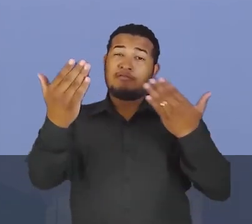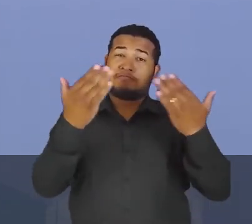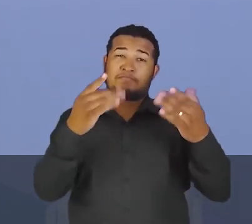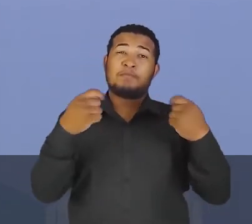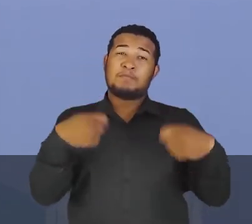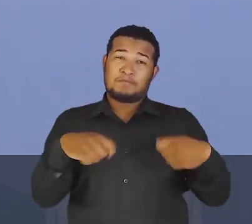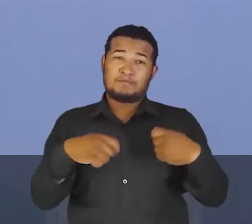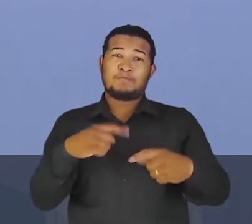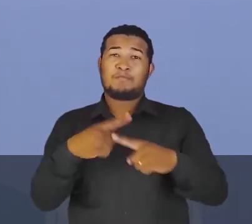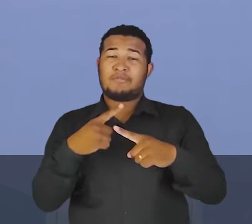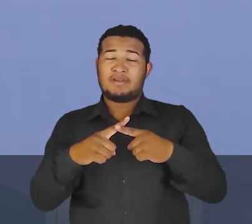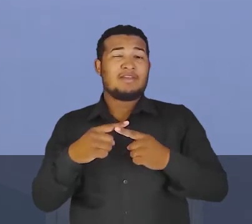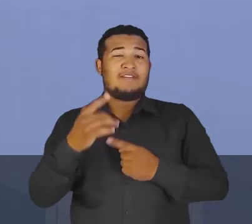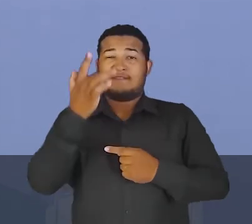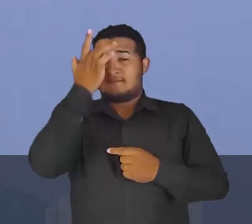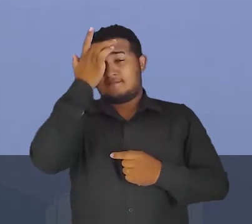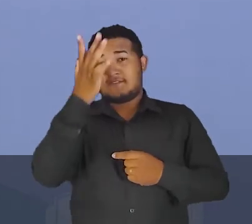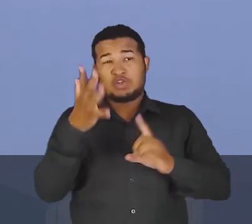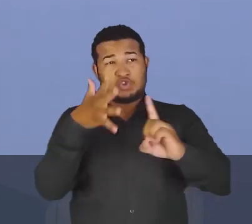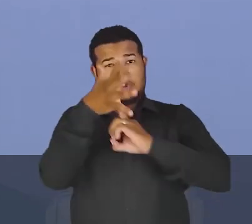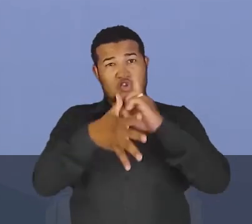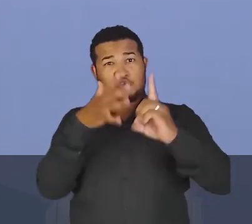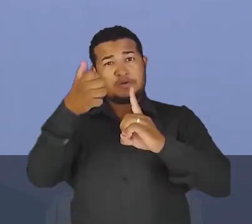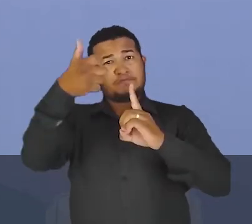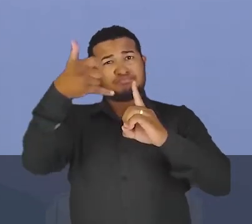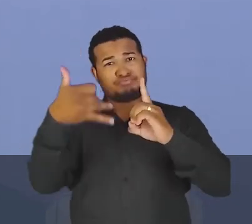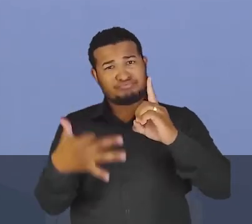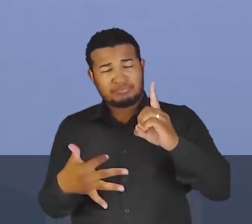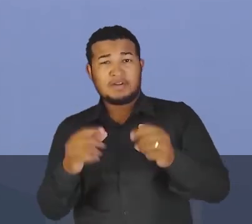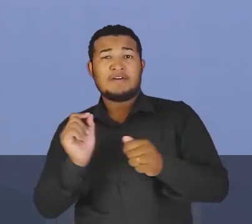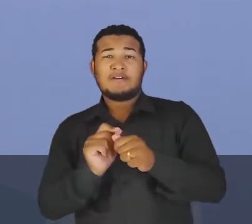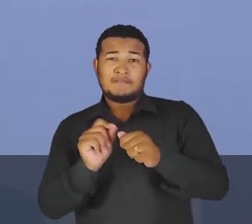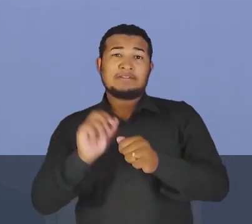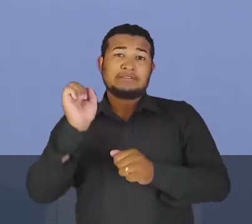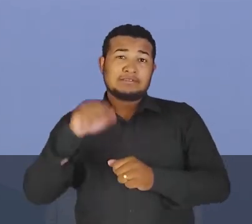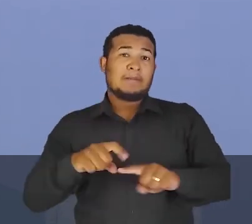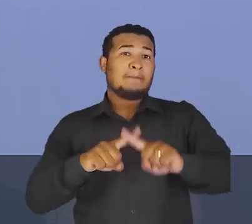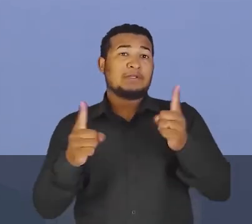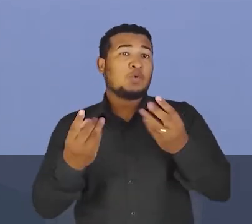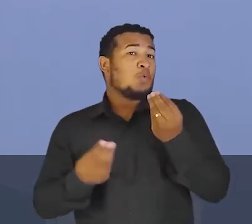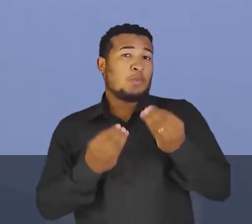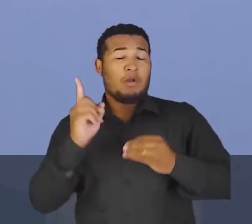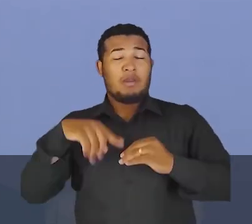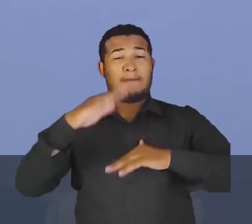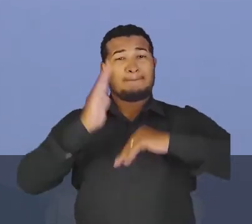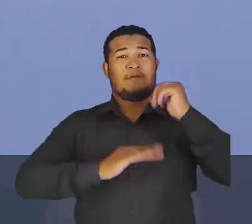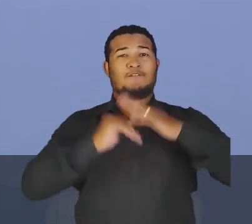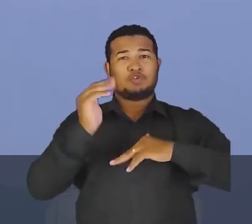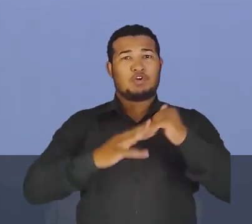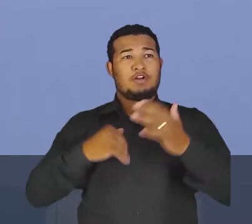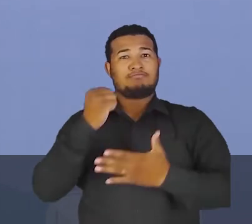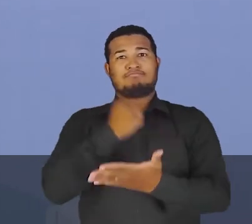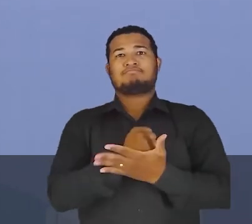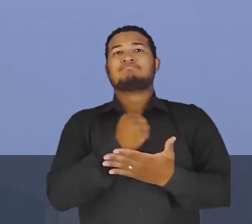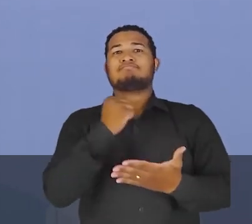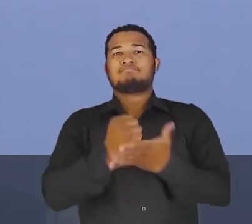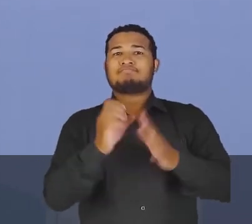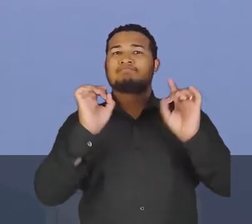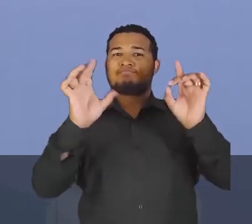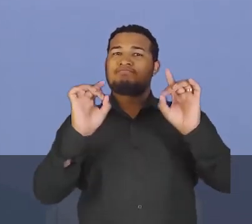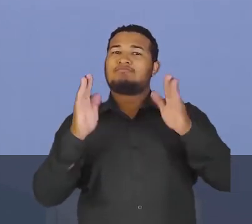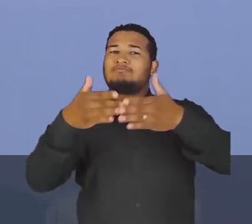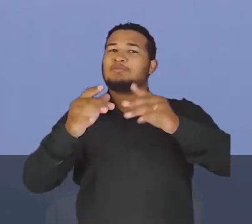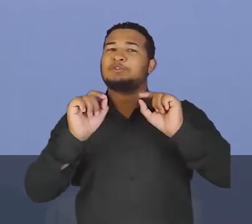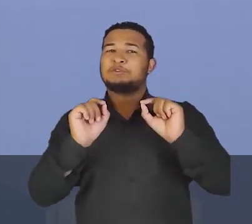muito facilmente os discursos os discursos políticos, eles são feitos por profissionais contratados especificamente